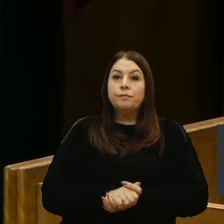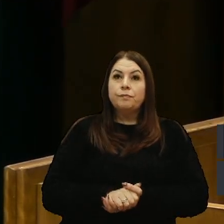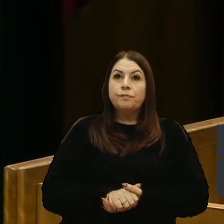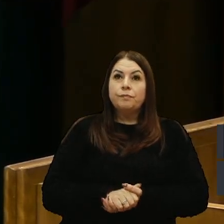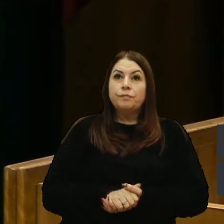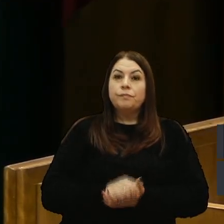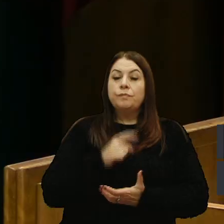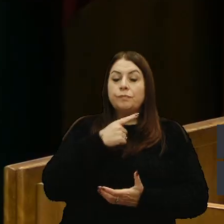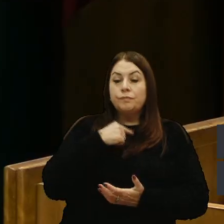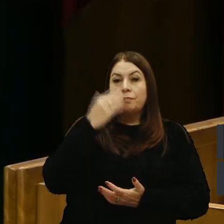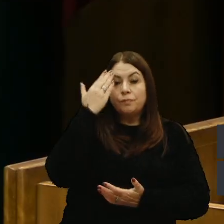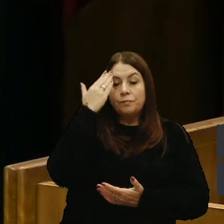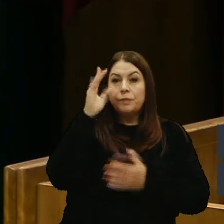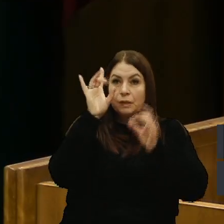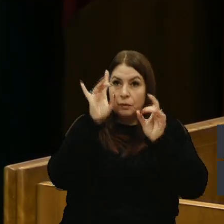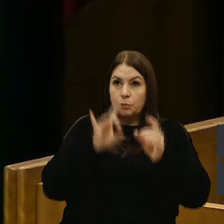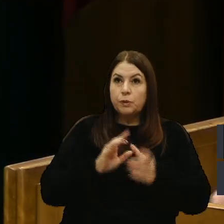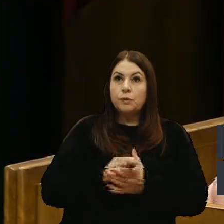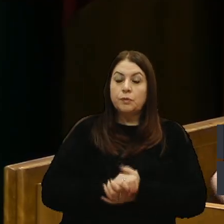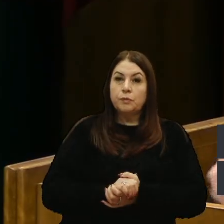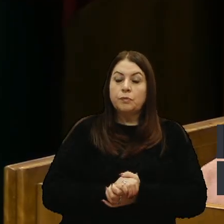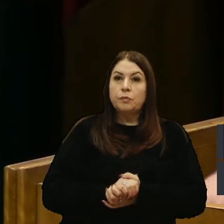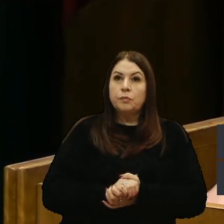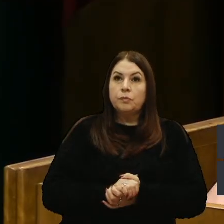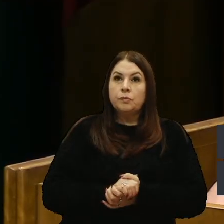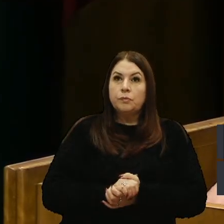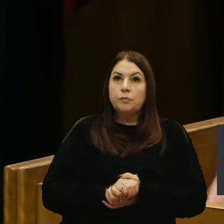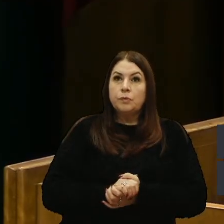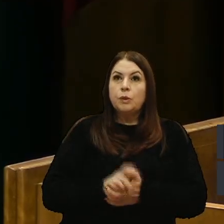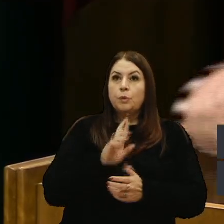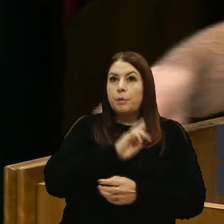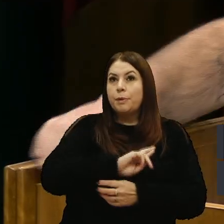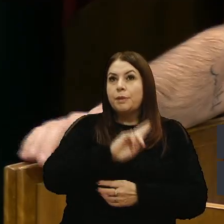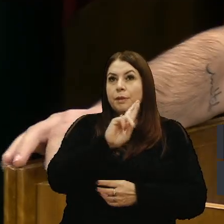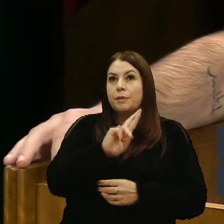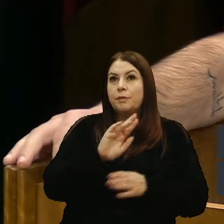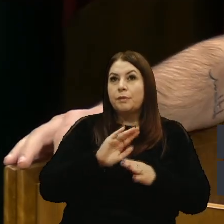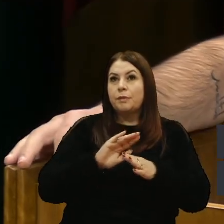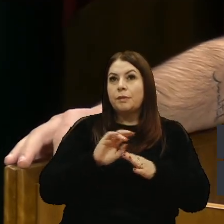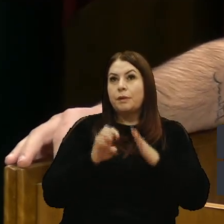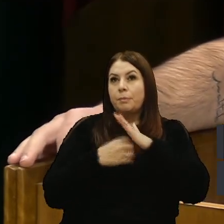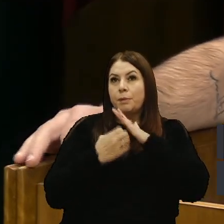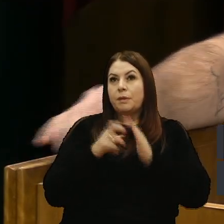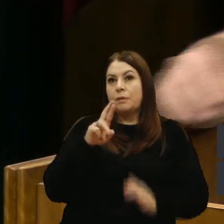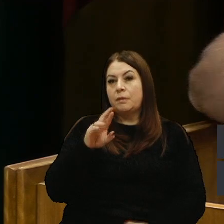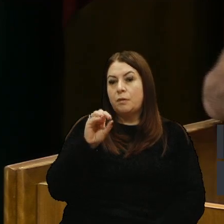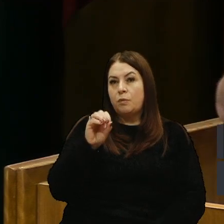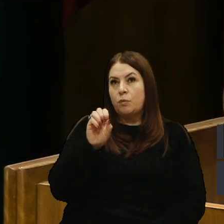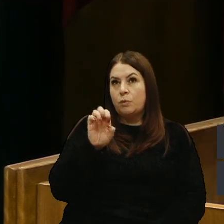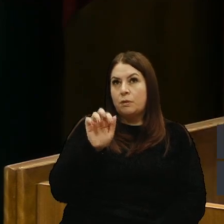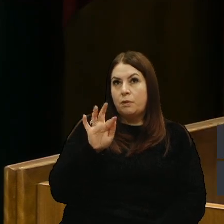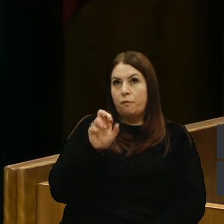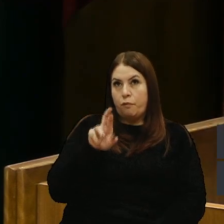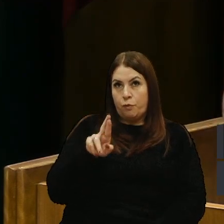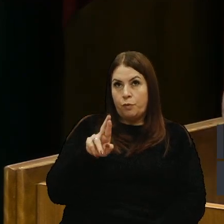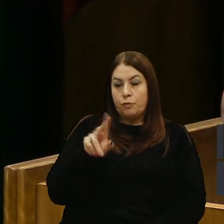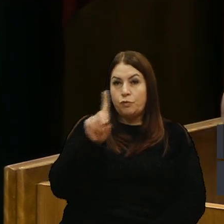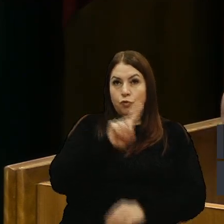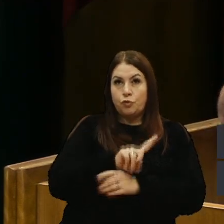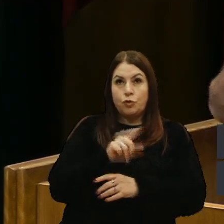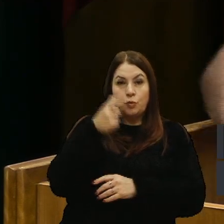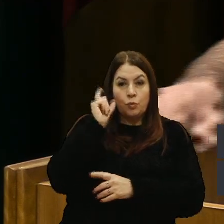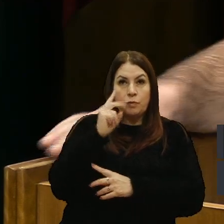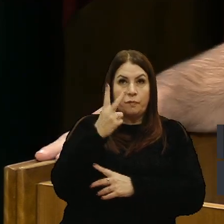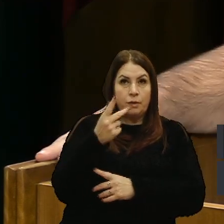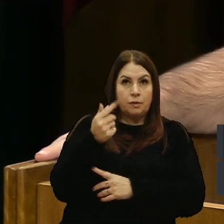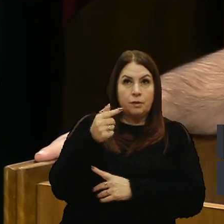Eu gostaria de agradecer em especial aos representantes da empresa Rose Flor. No dia de ontem, dia 27 de